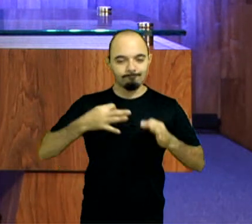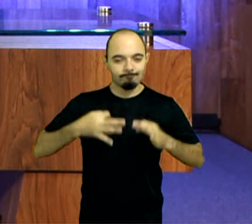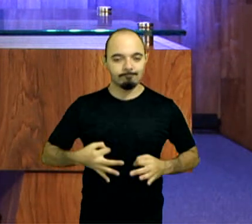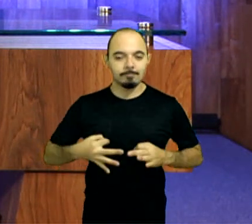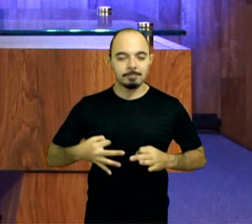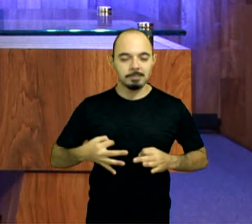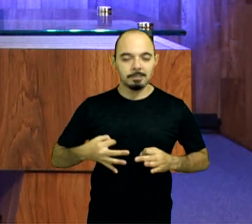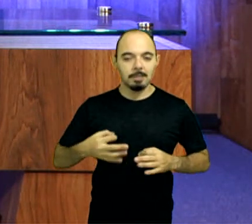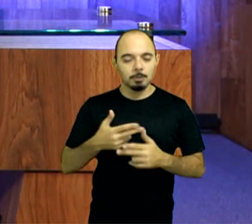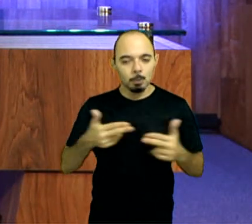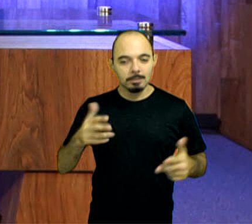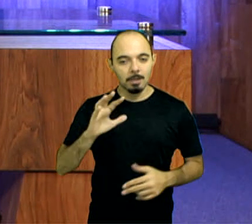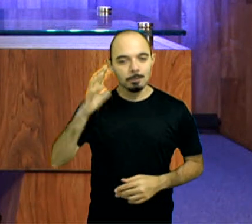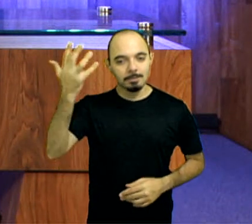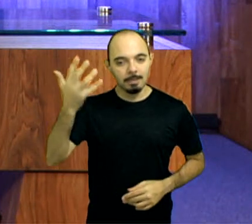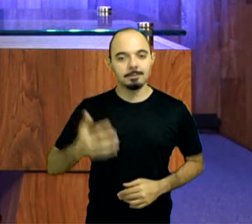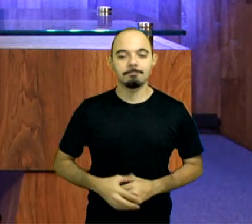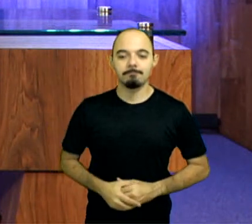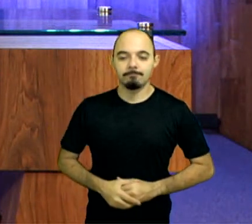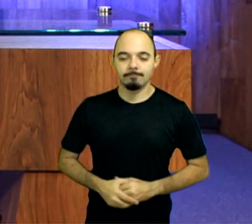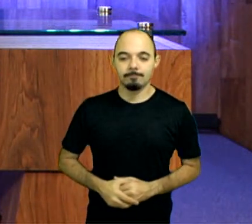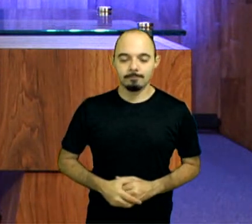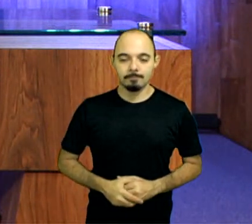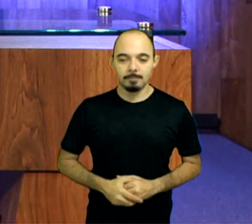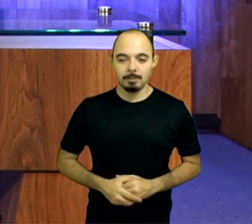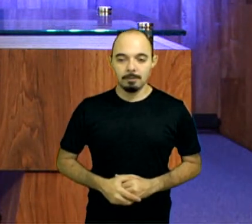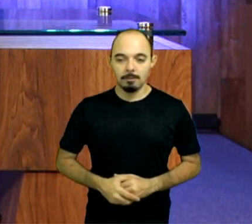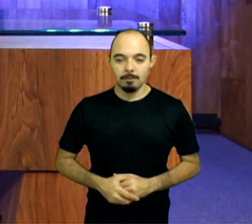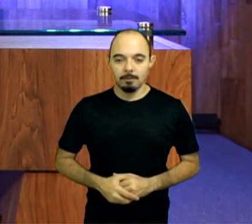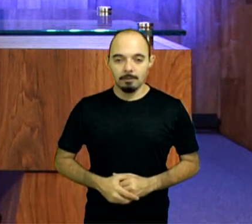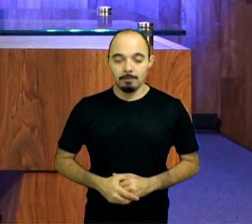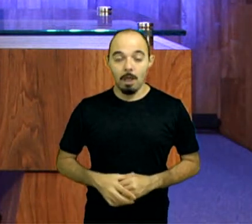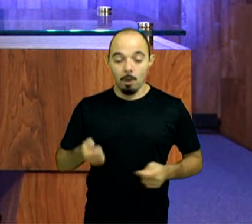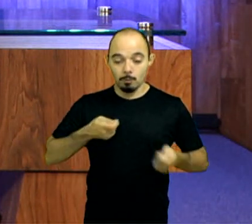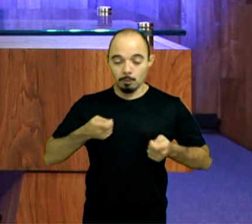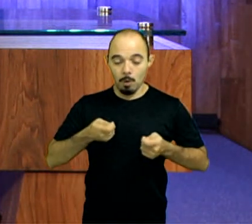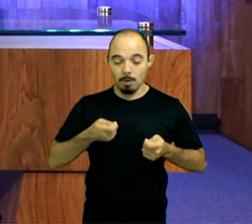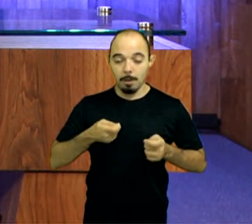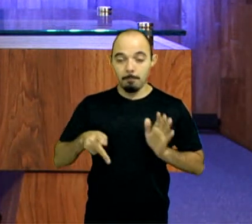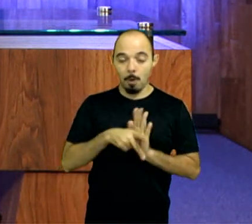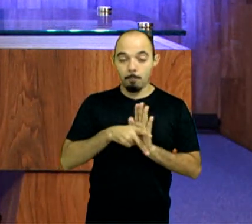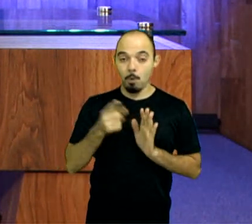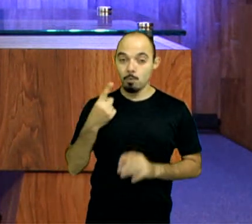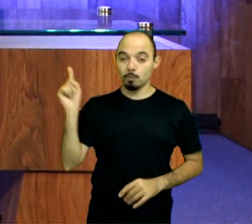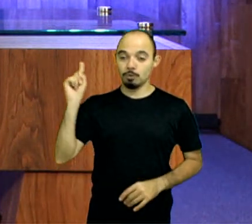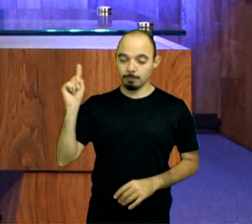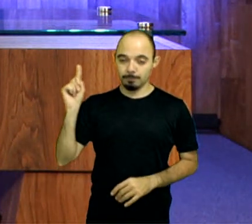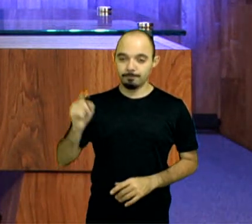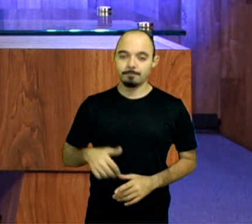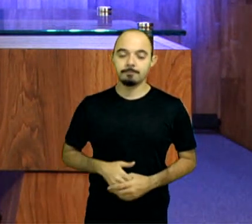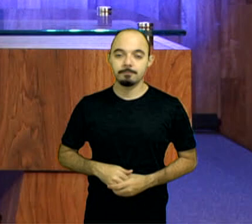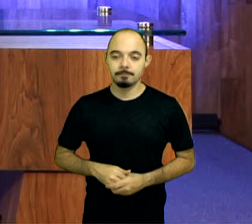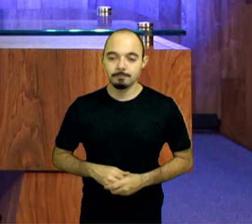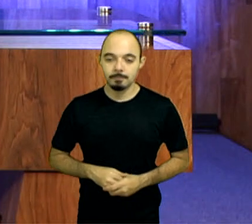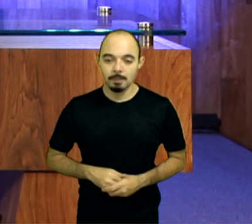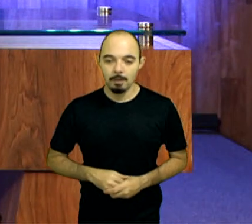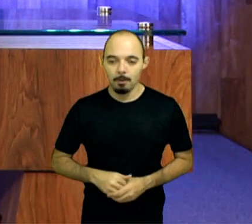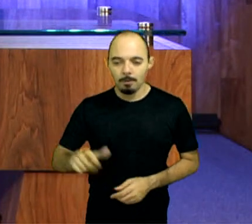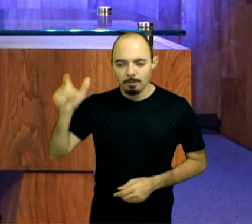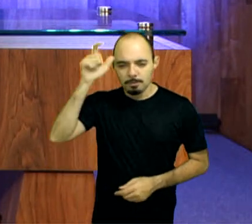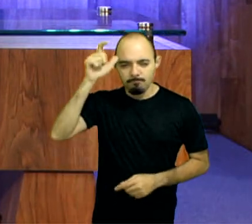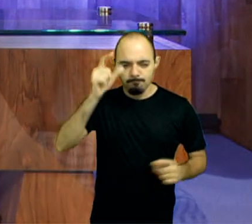Domínio próprio. E a última questão que eu queria deixar para vocês é resistir ao diabo. Vamos falar